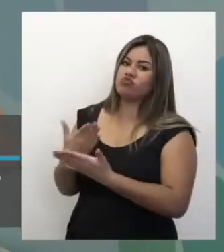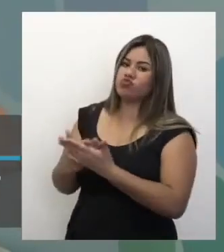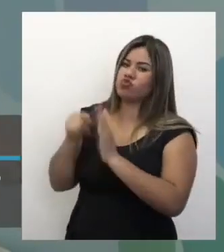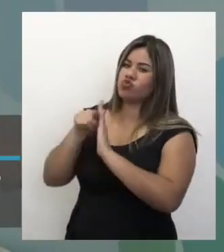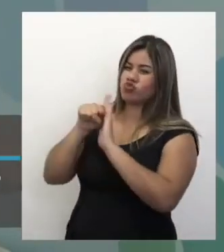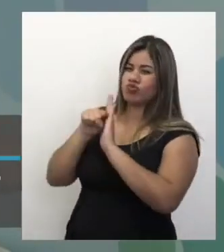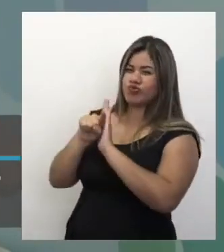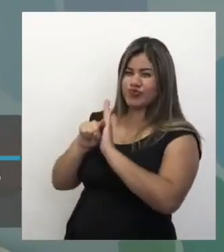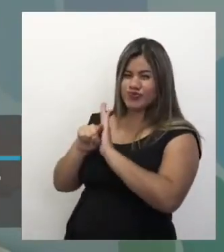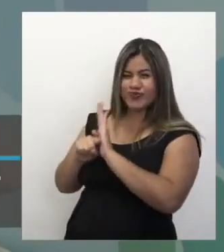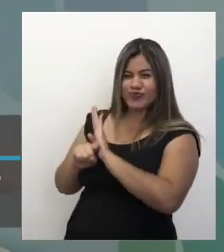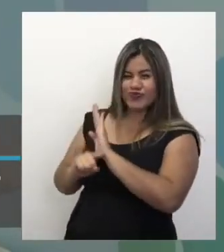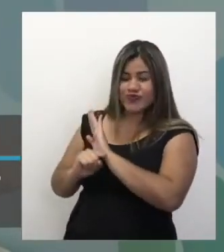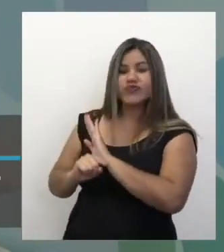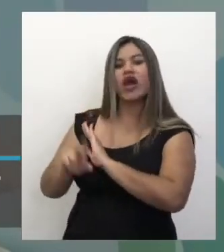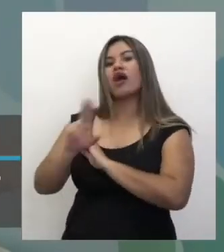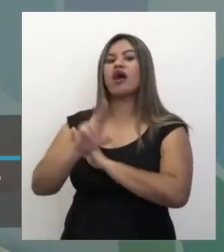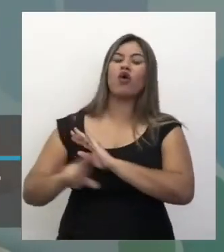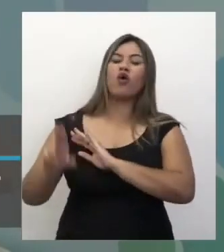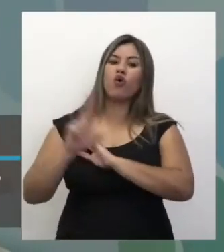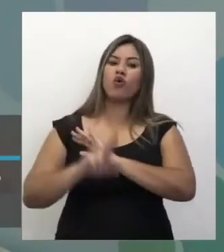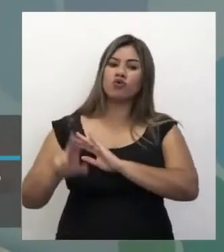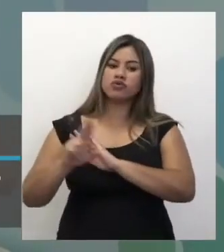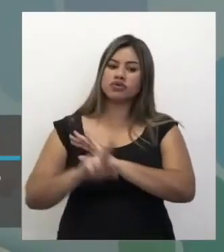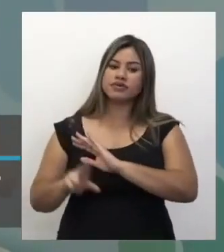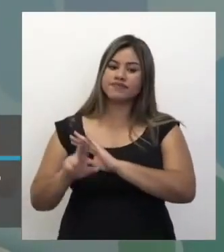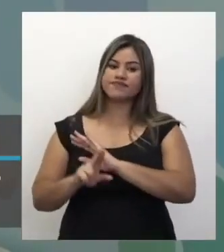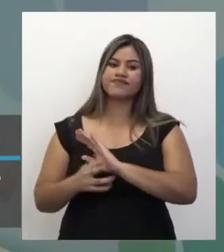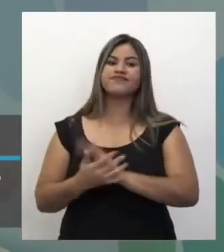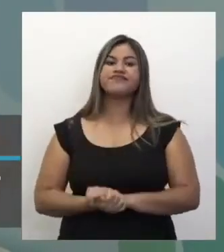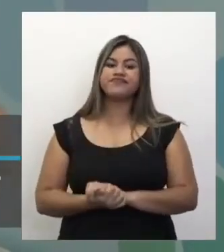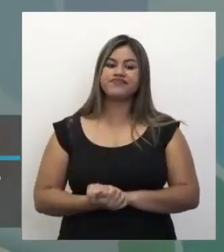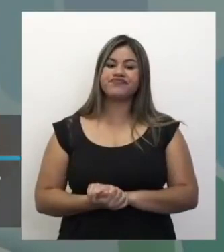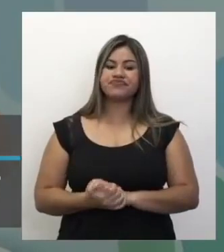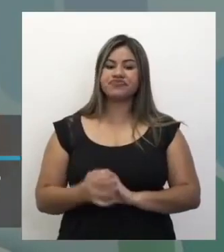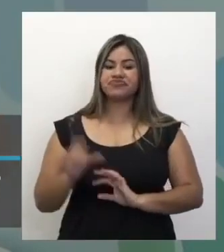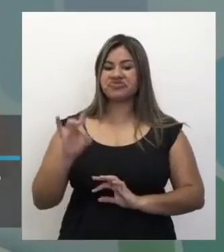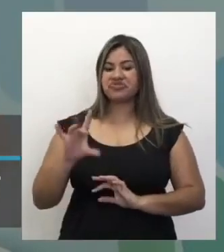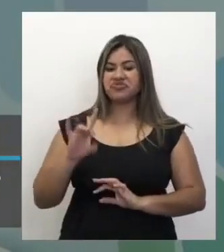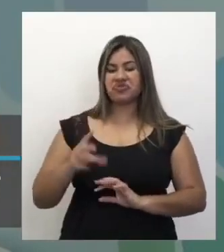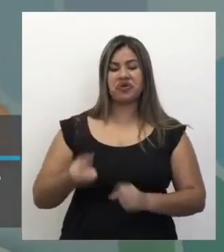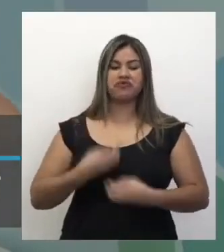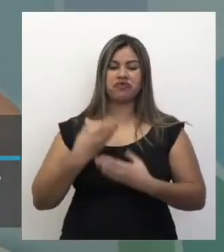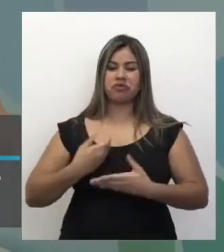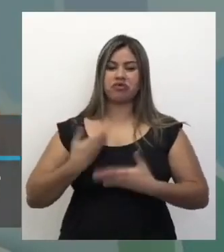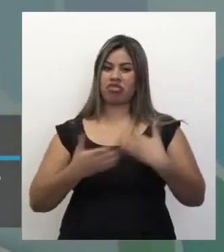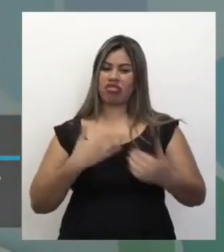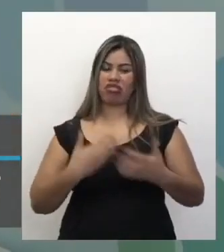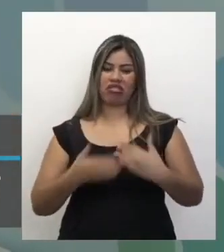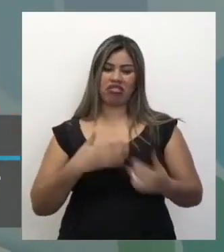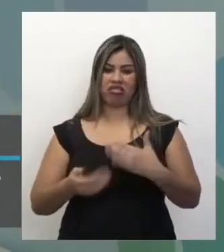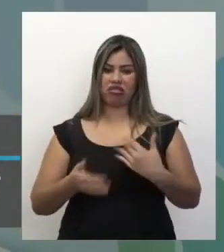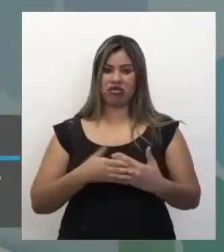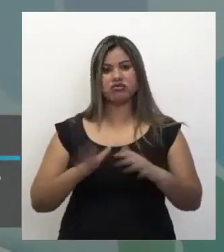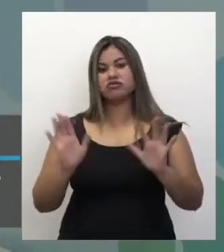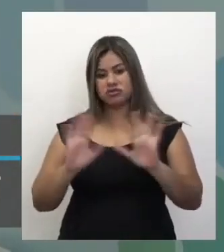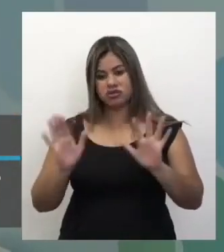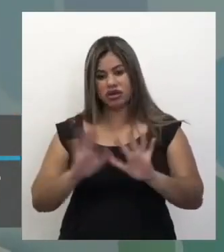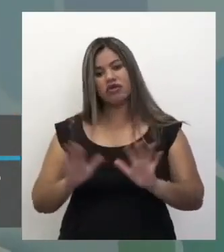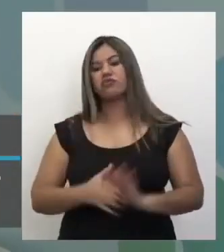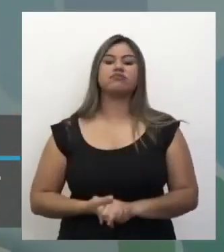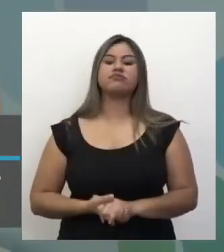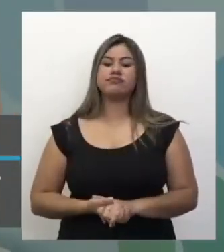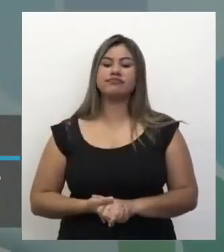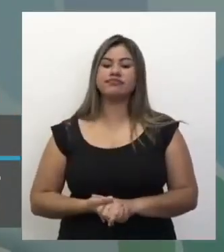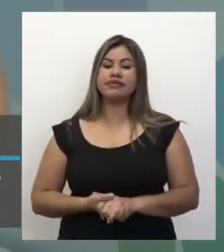vai utilizar ali estudos. E não só esses dados, da maneira como está ali no caderno do aluno, tá?